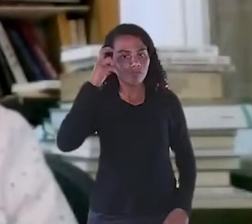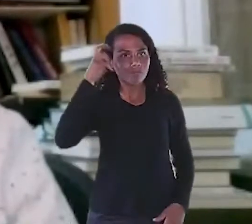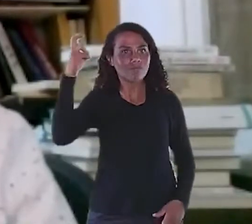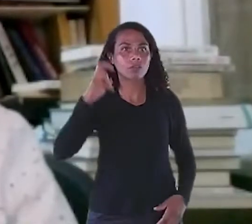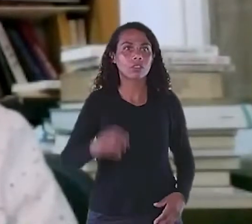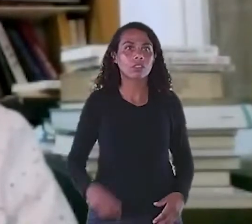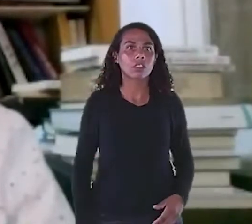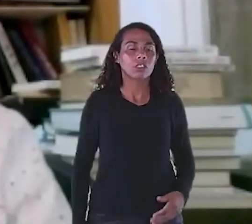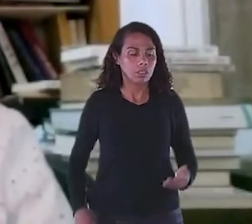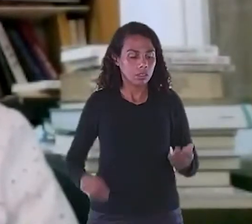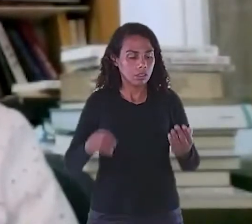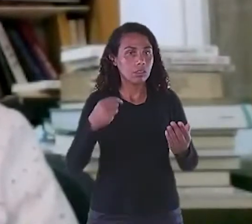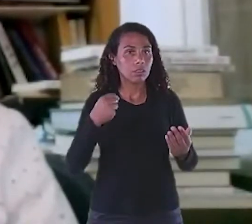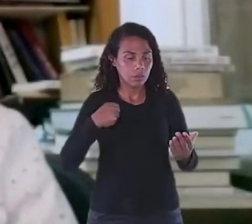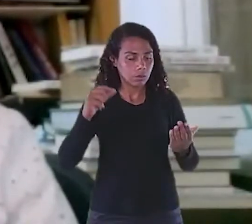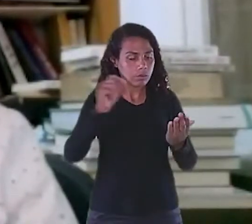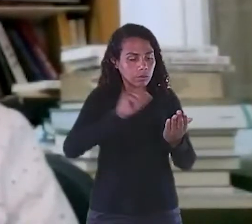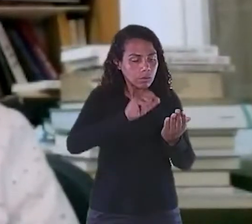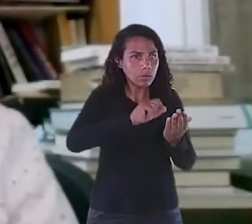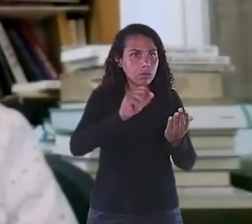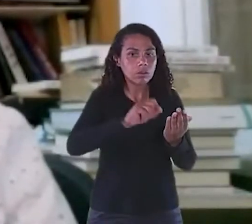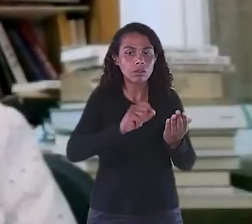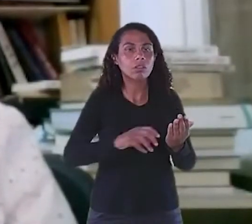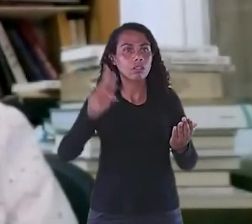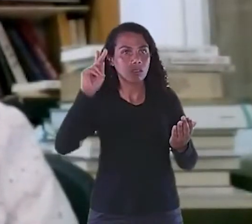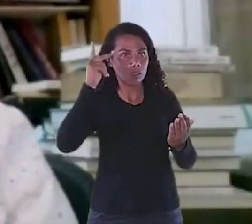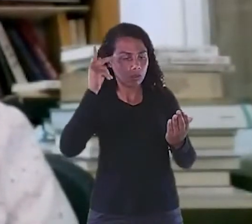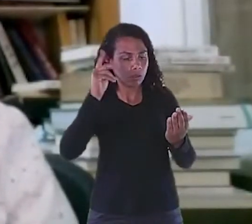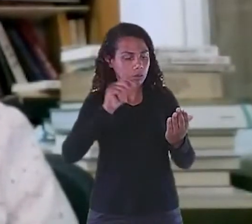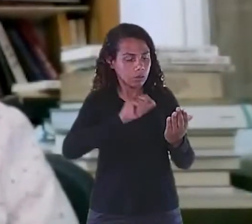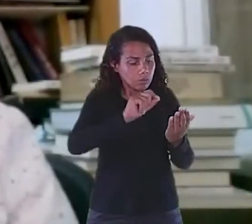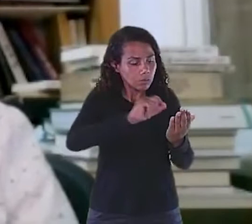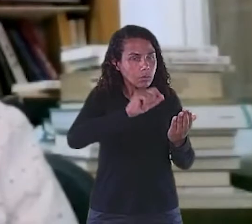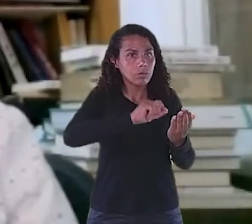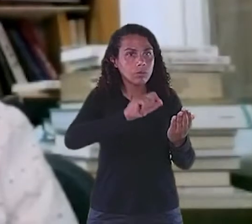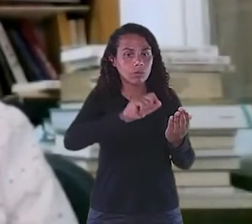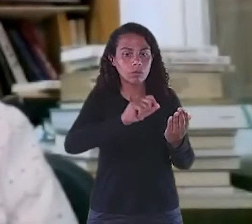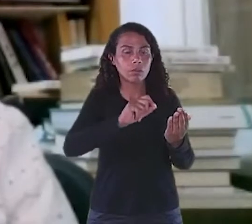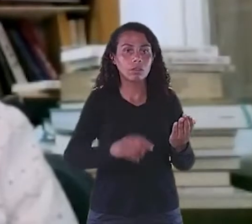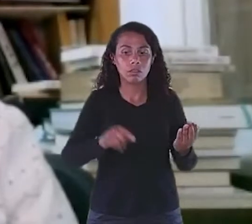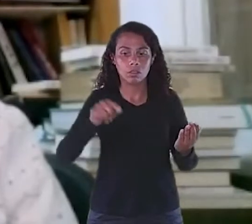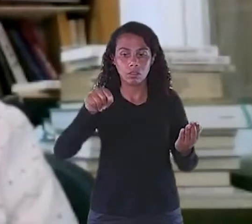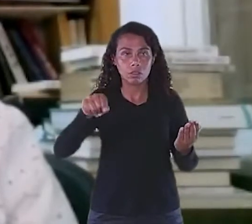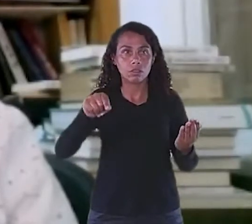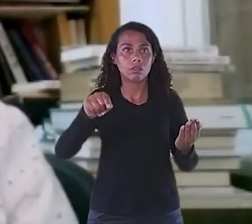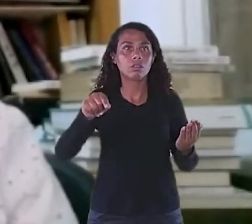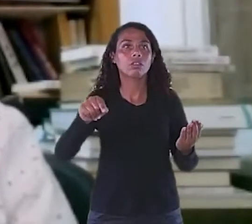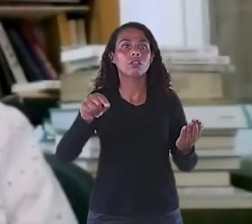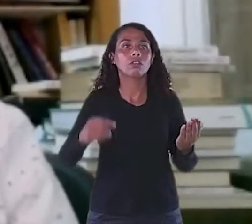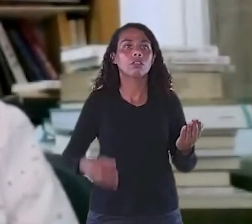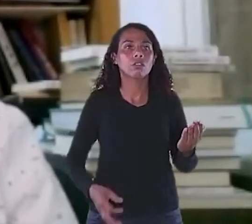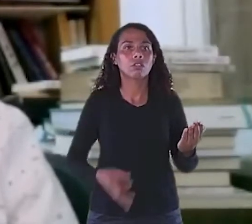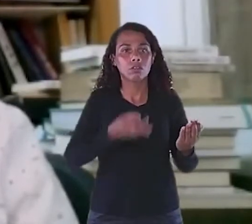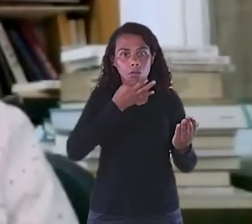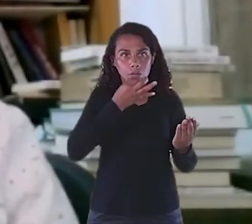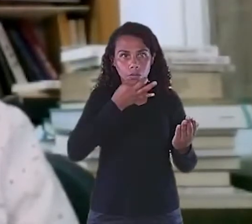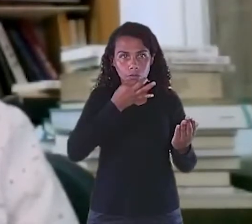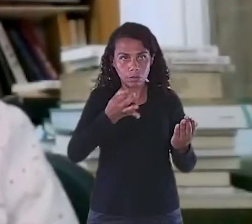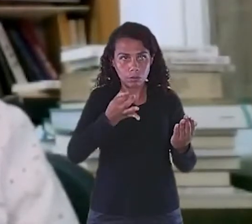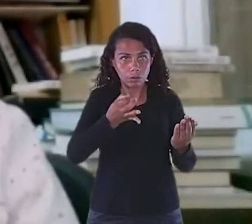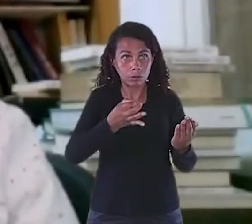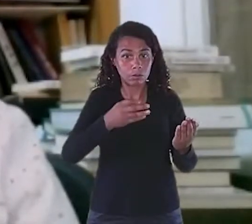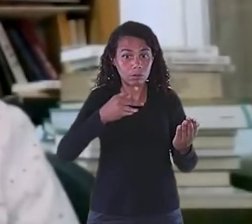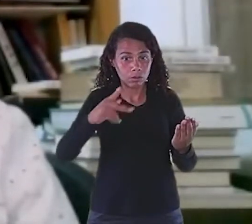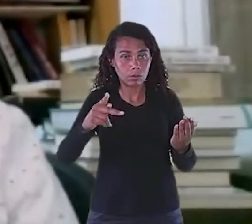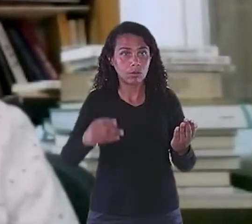Sonhos Rebobinados, o cara propôs uma ordem melhor para as crônicas,